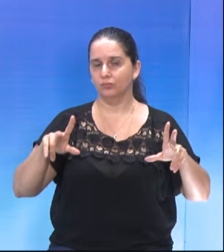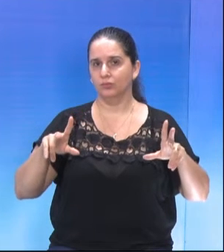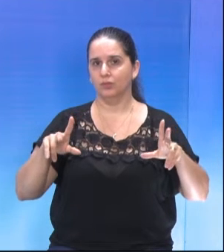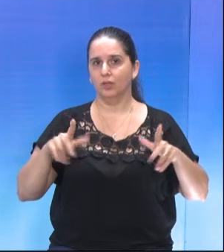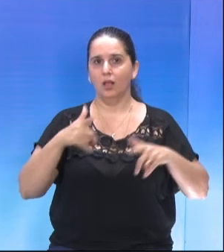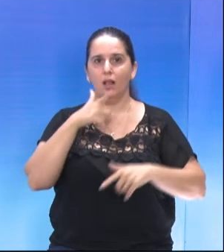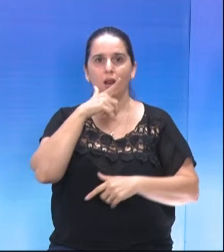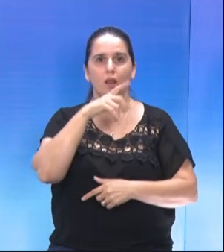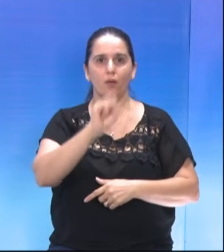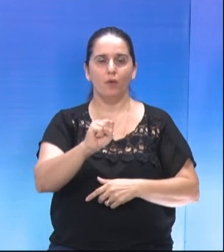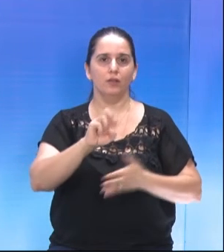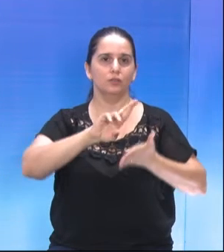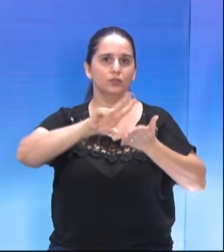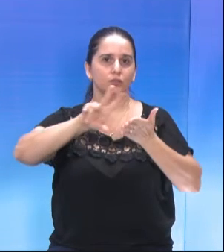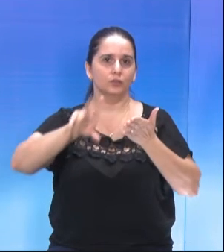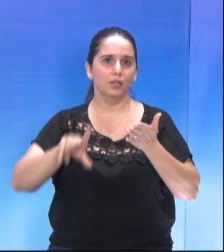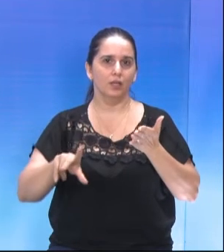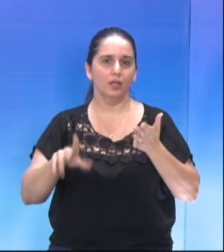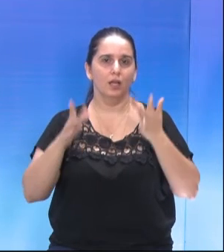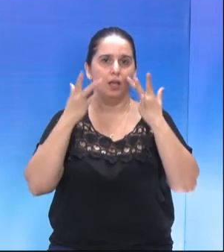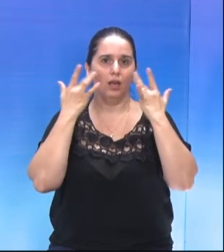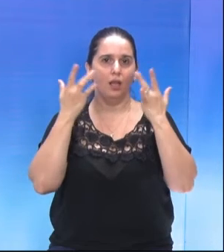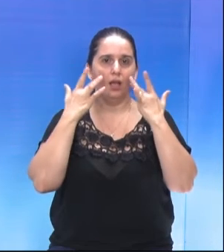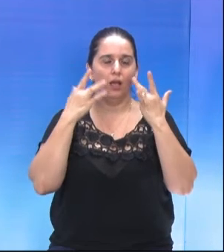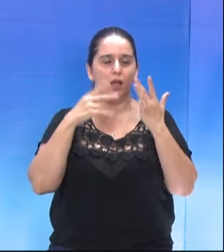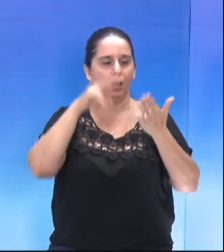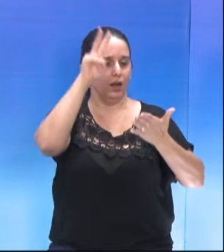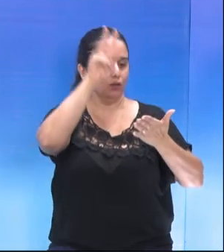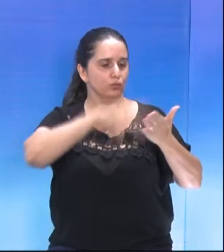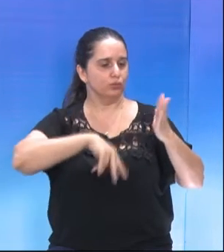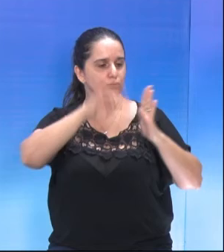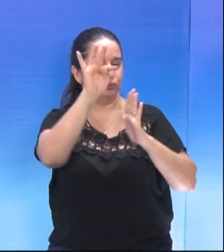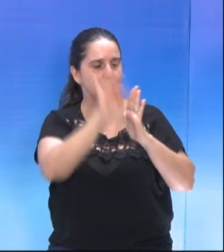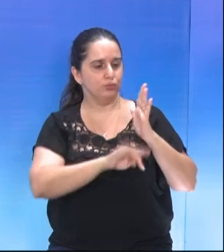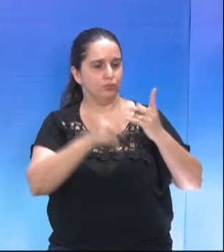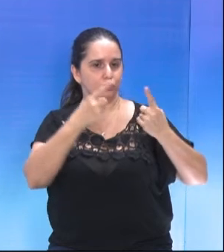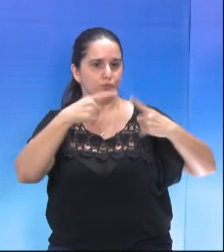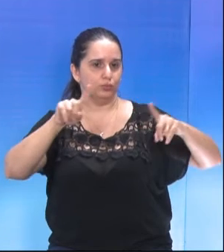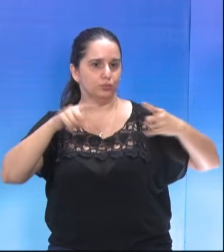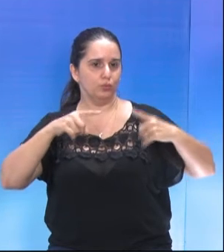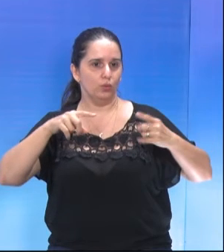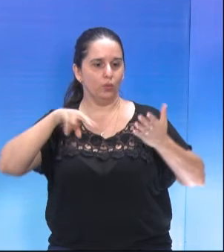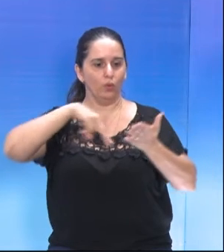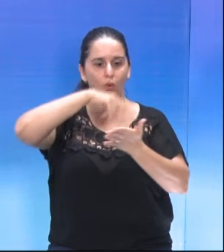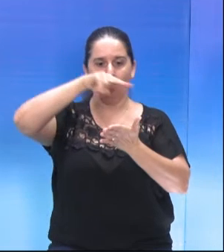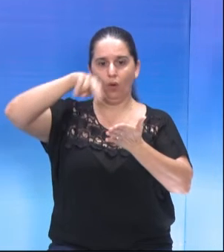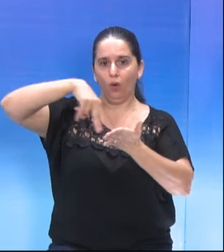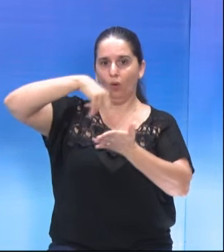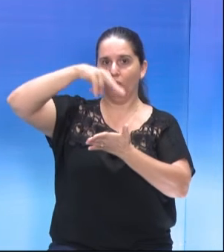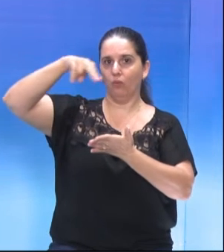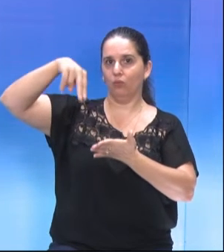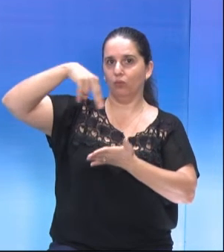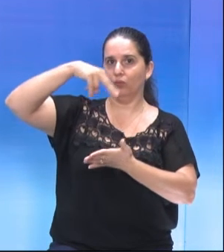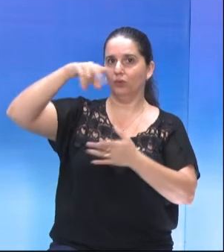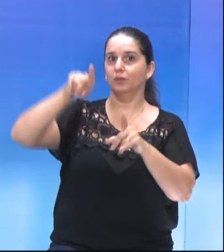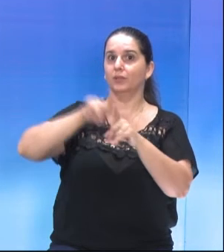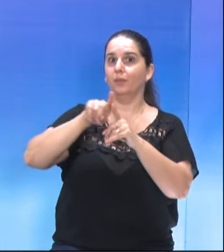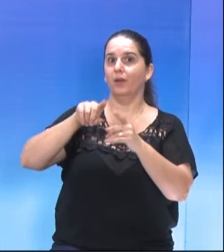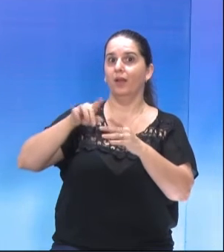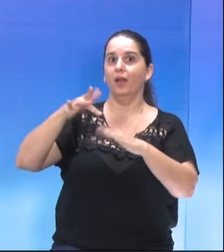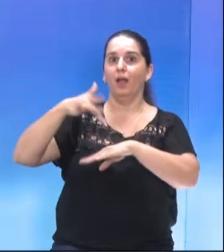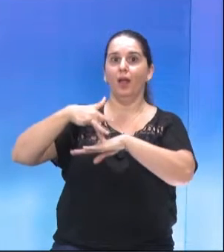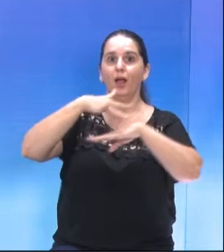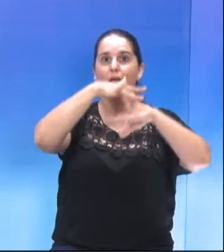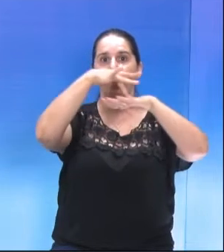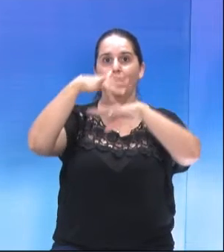eles utilizavam linguagens diferentes na arte, como leitura de textos, músicas, acrobacias. Nesse período aí surge o balé,